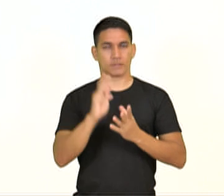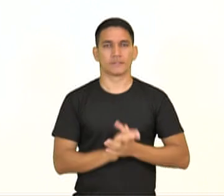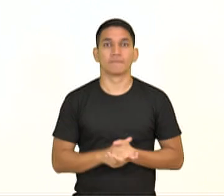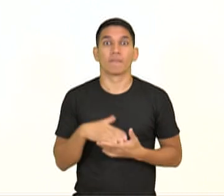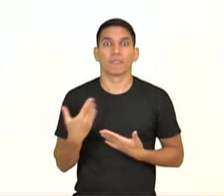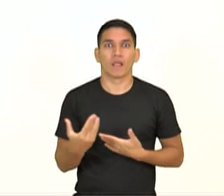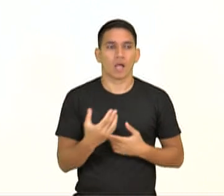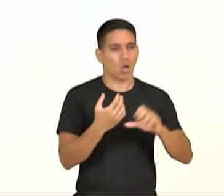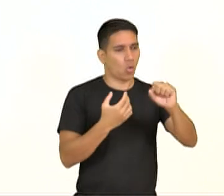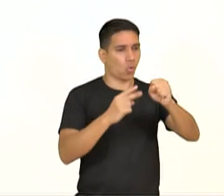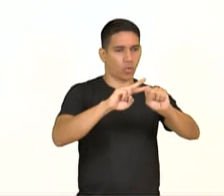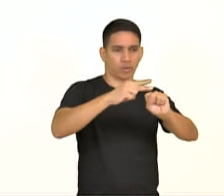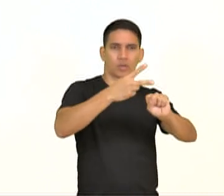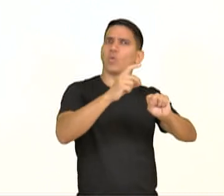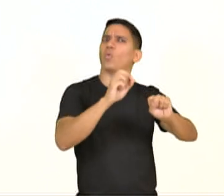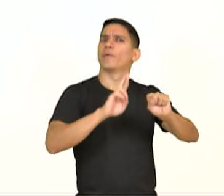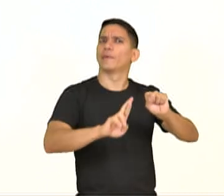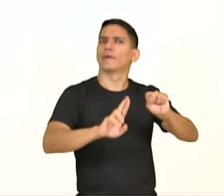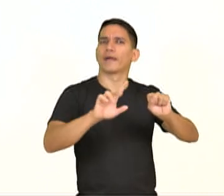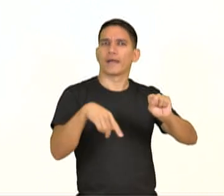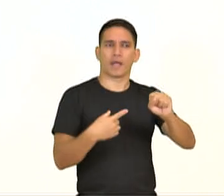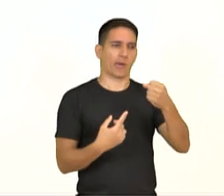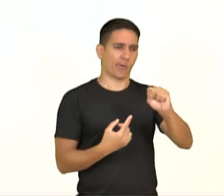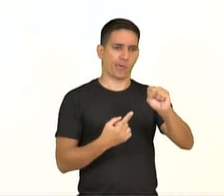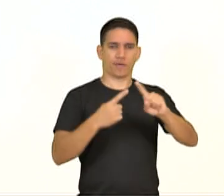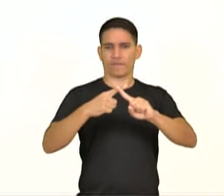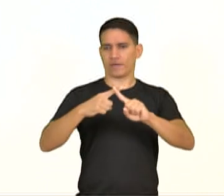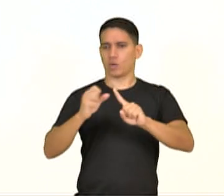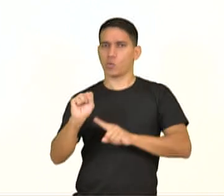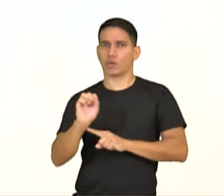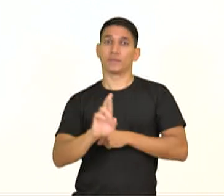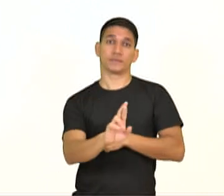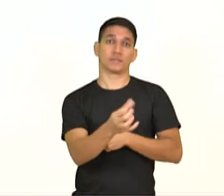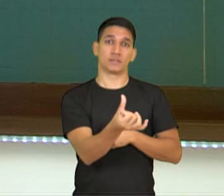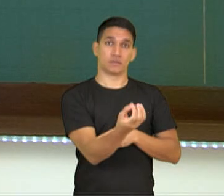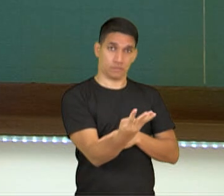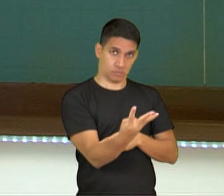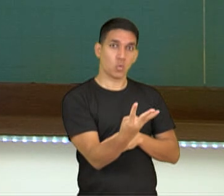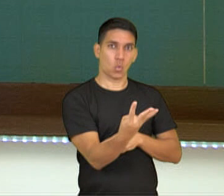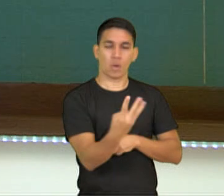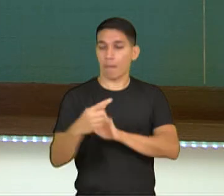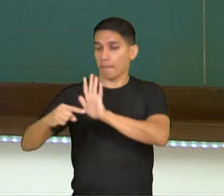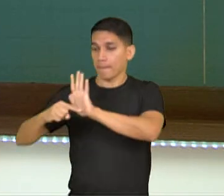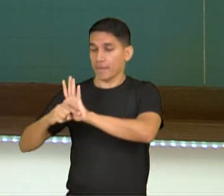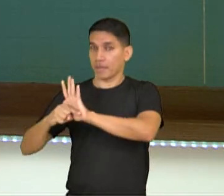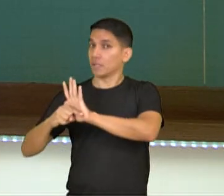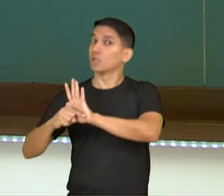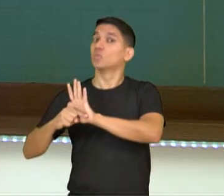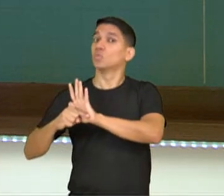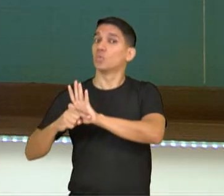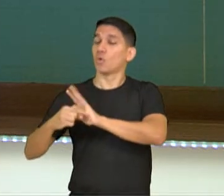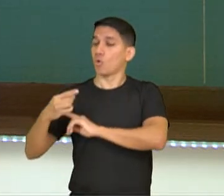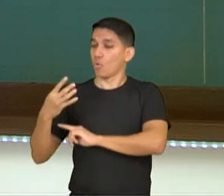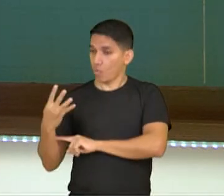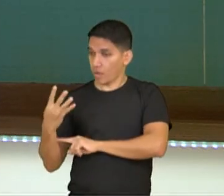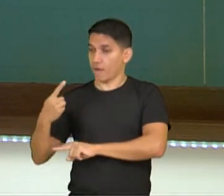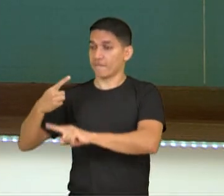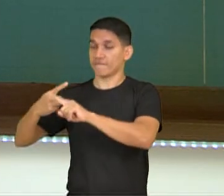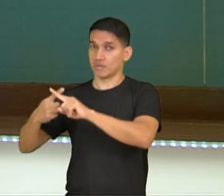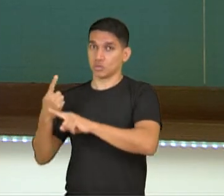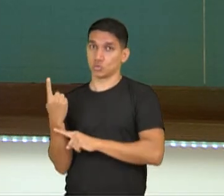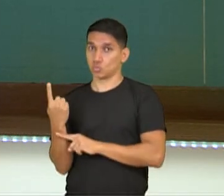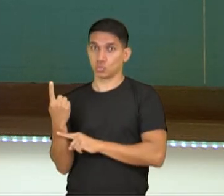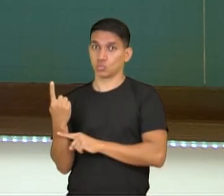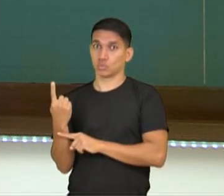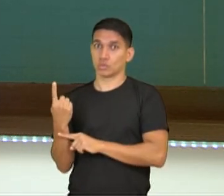8 elevado ao quadrado é o quê? 8 vezes 8, que é 64. Aí vai ficar menos 4 vezes 1 é menos